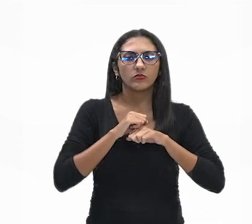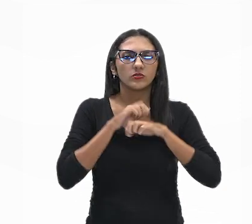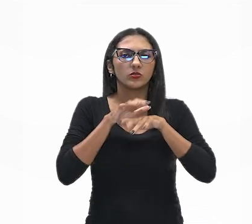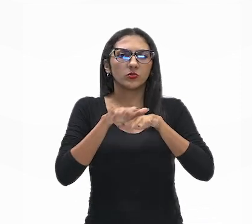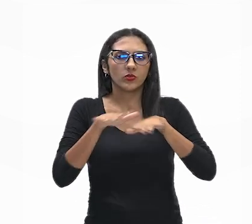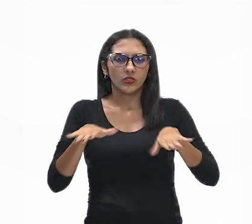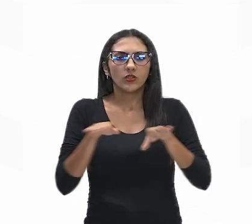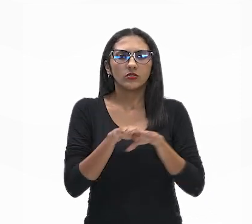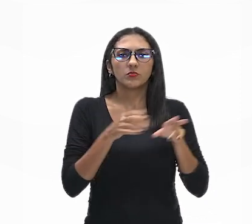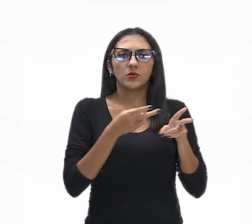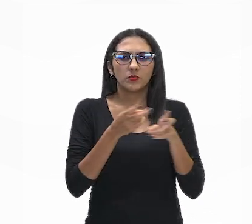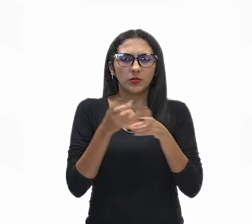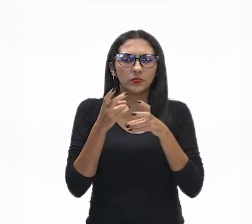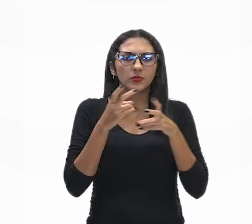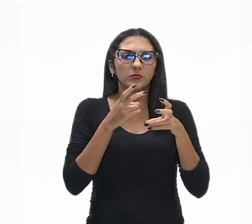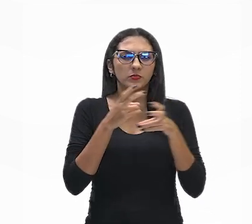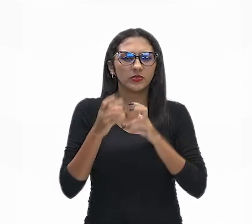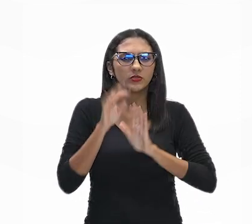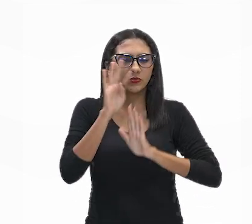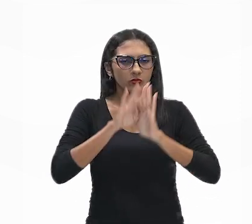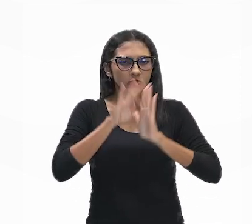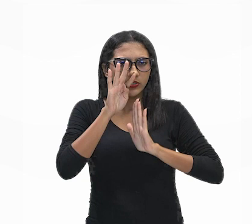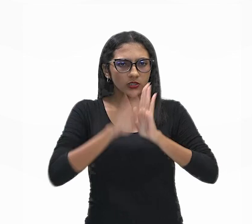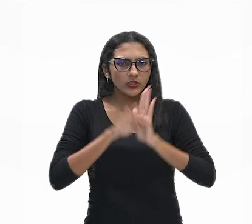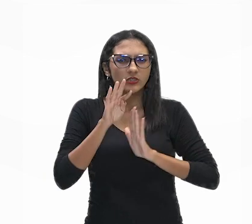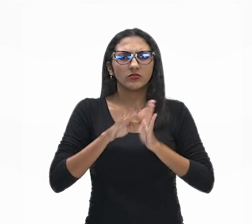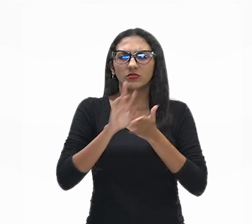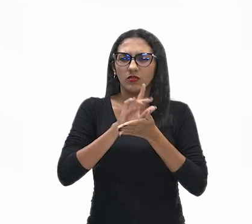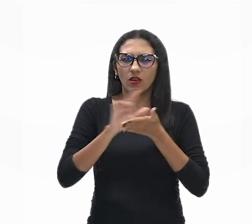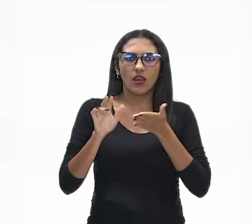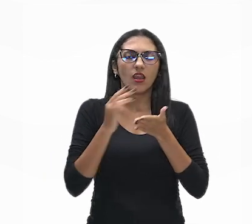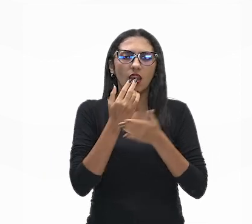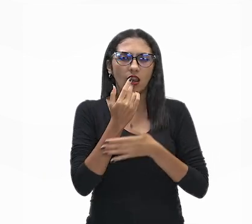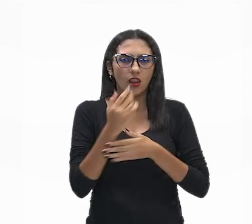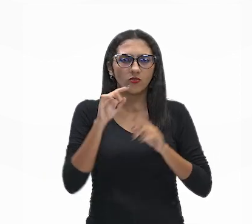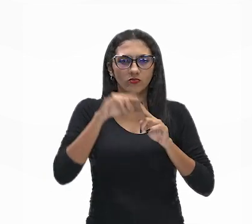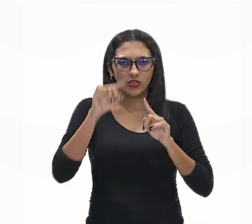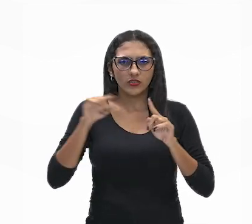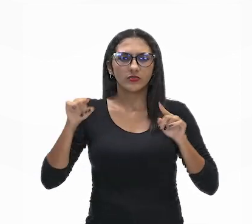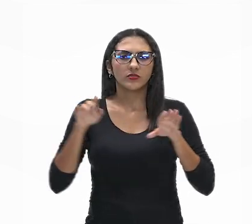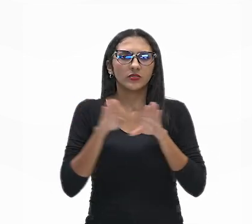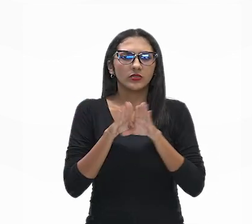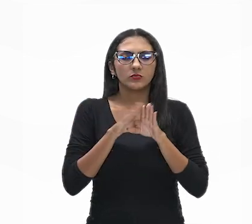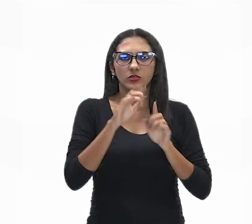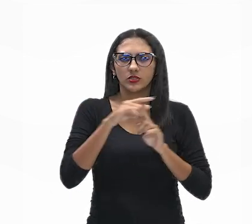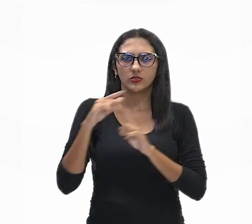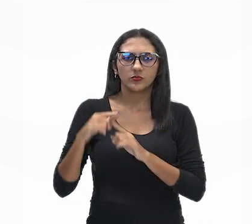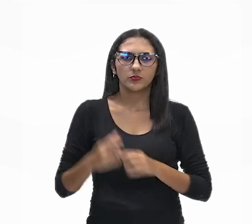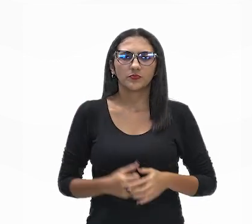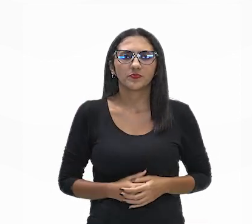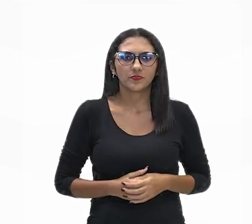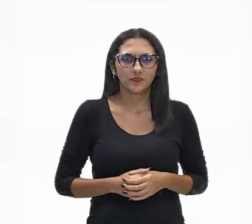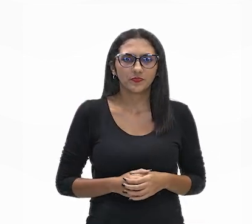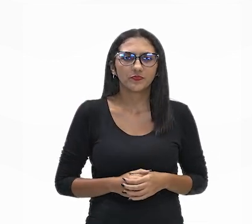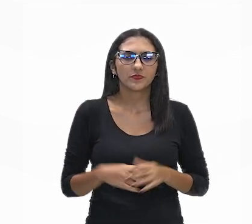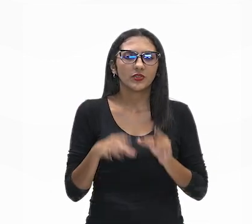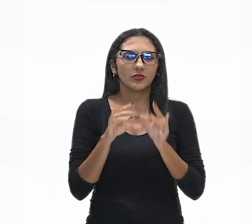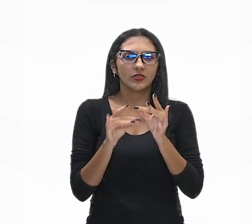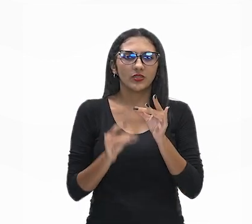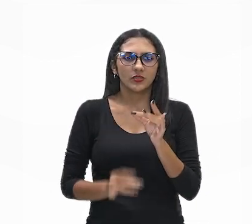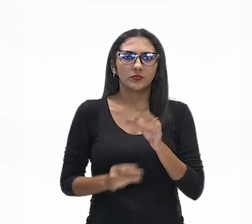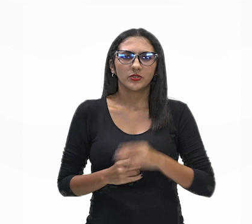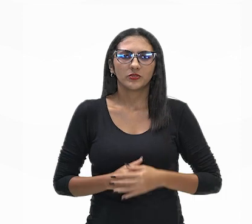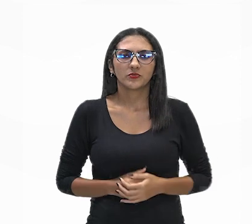produção, circulação, recepção de textos, as variedades linguísticas e variantes de estilo, e o